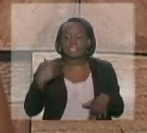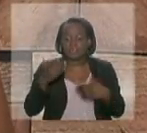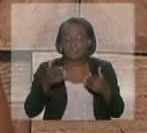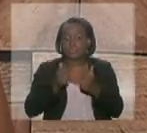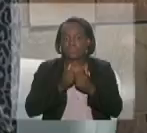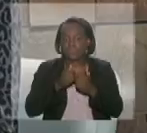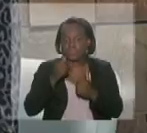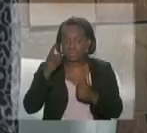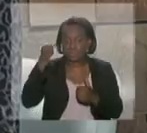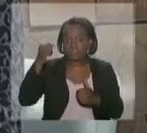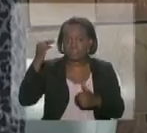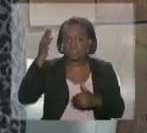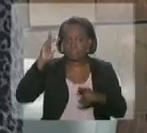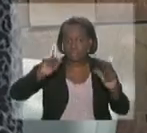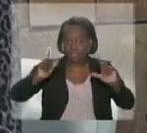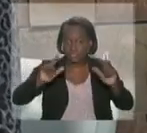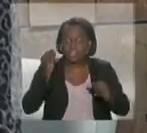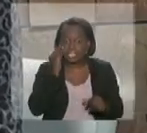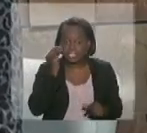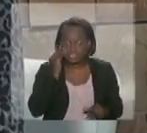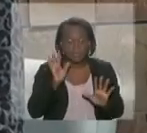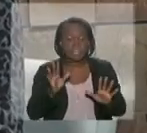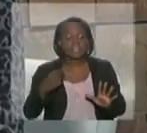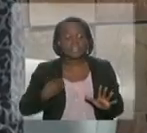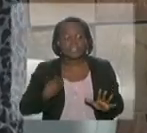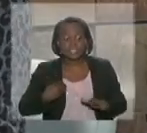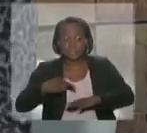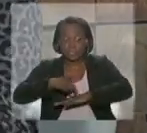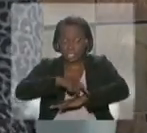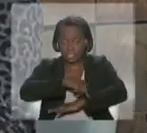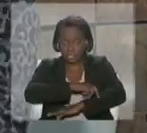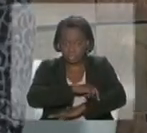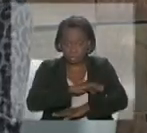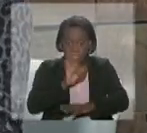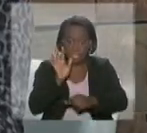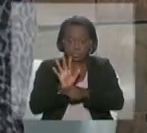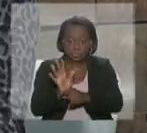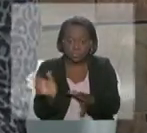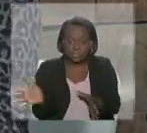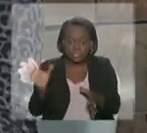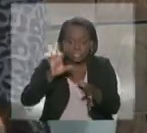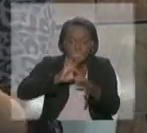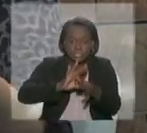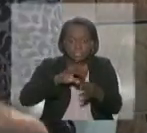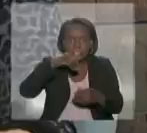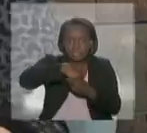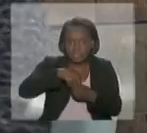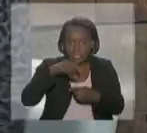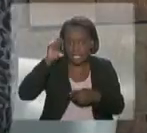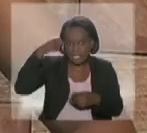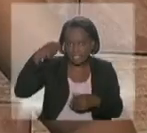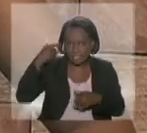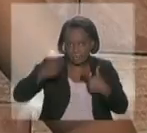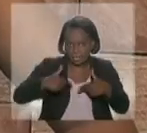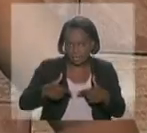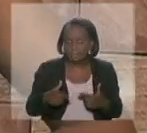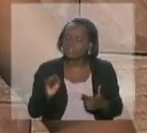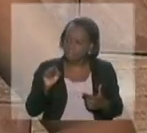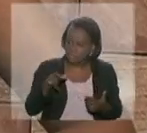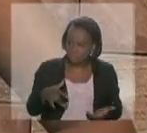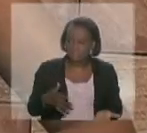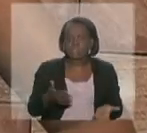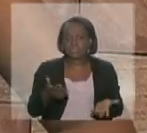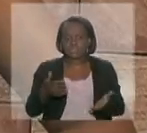fui pintou a TV vida essa vida de modelo agregou a você como atriz